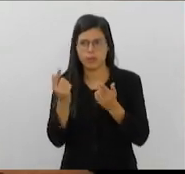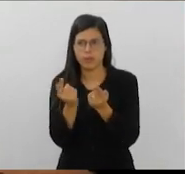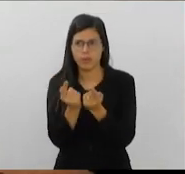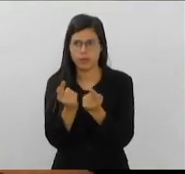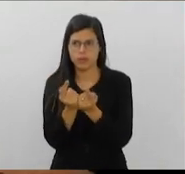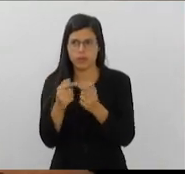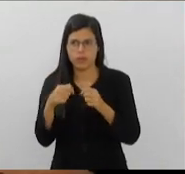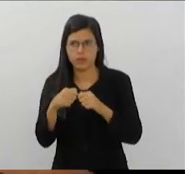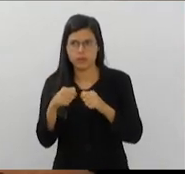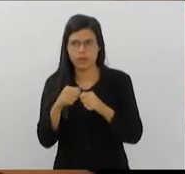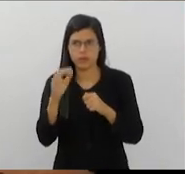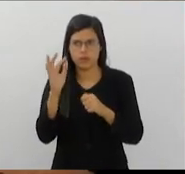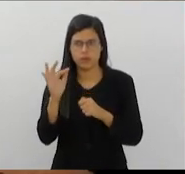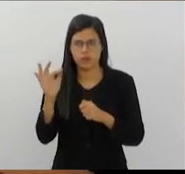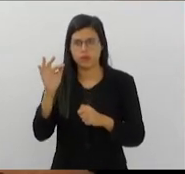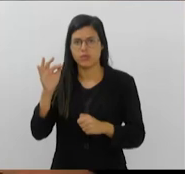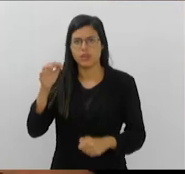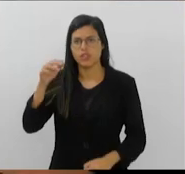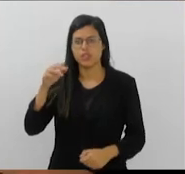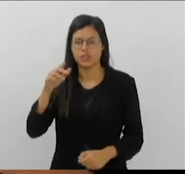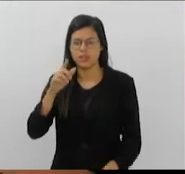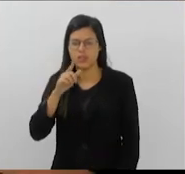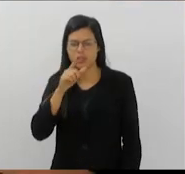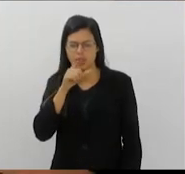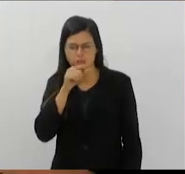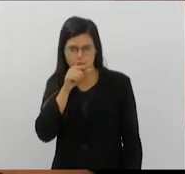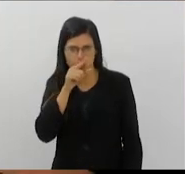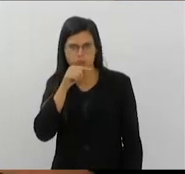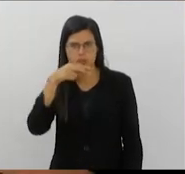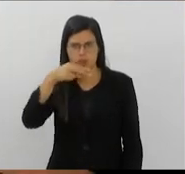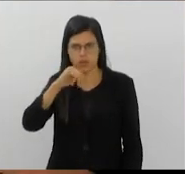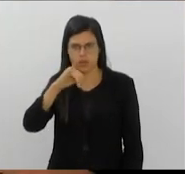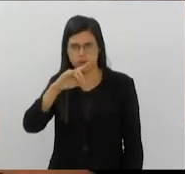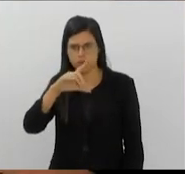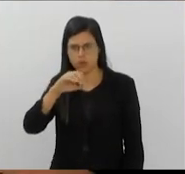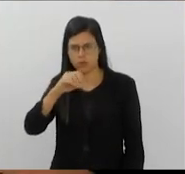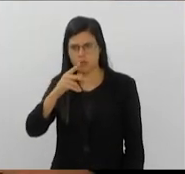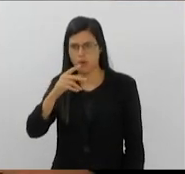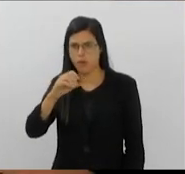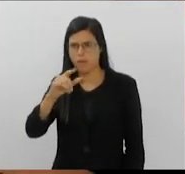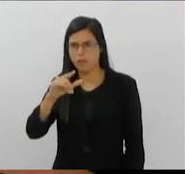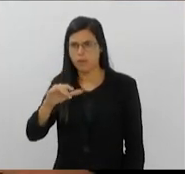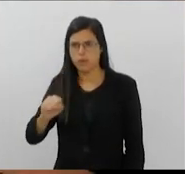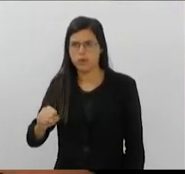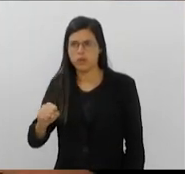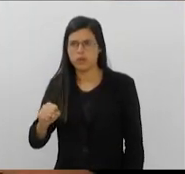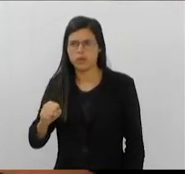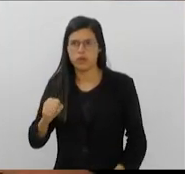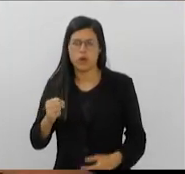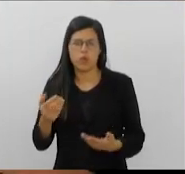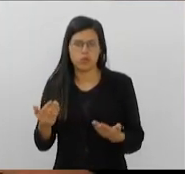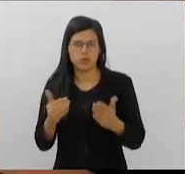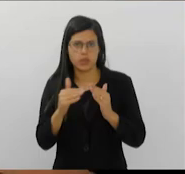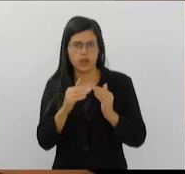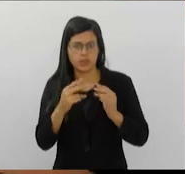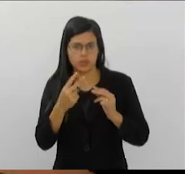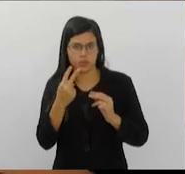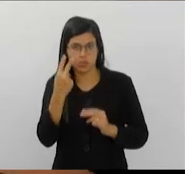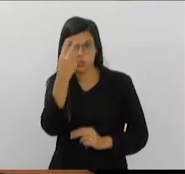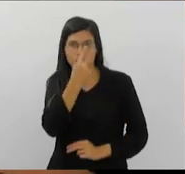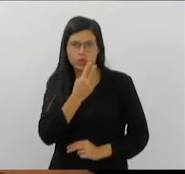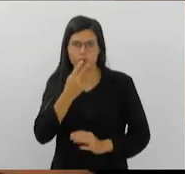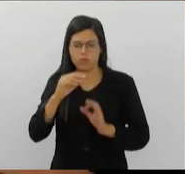faculdade em Nilópolis, eu sou produtora cultural, eu faço produção cultural no município de Nilópolis, no IFRJ. Hoje eu moro a 2 horas da faculdade. Então,